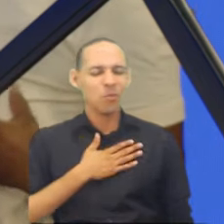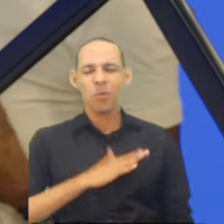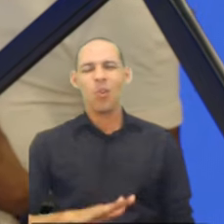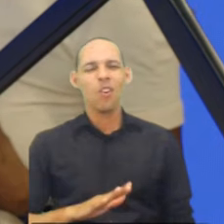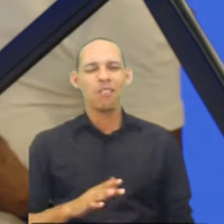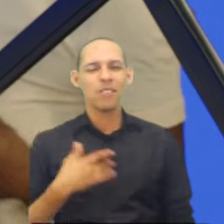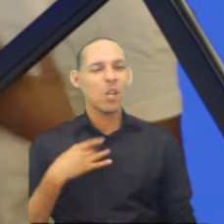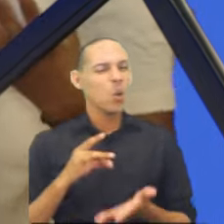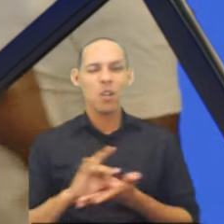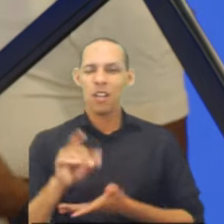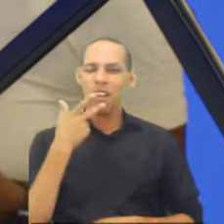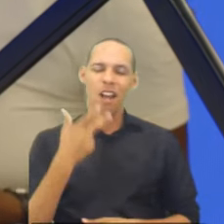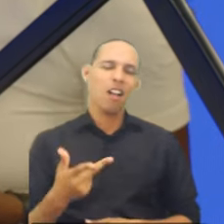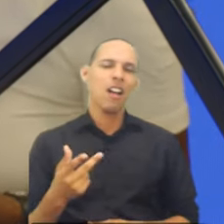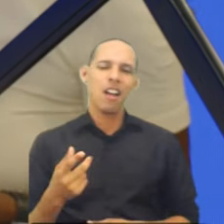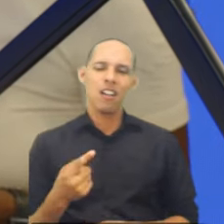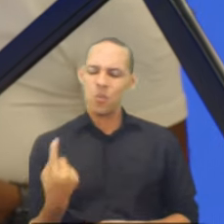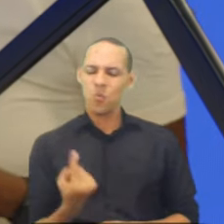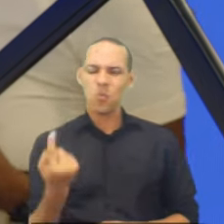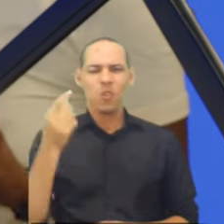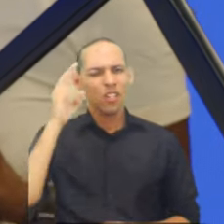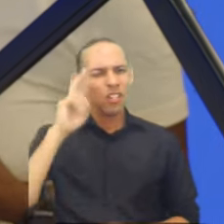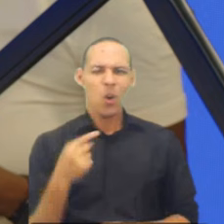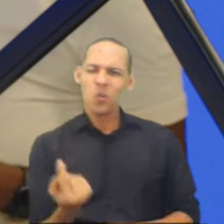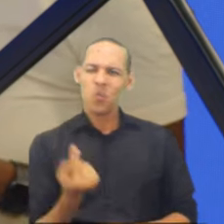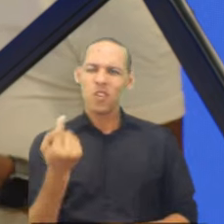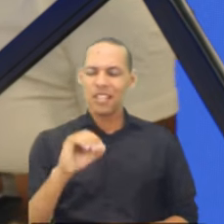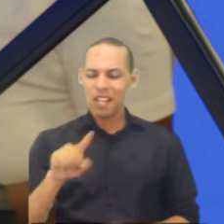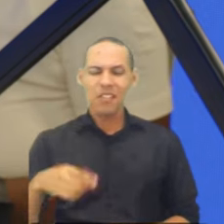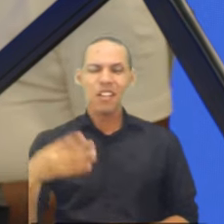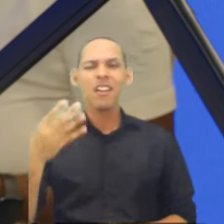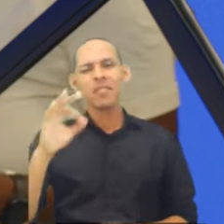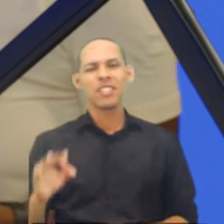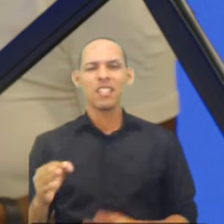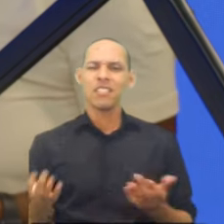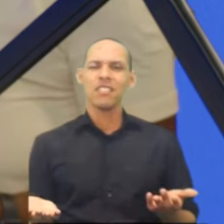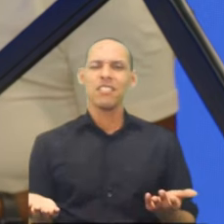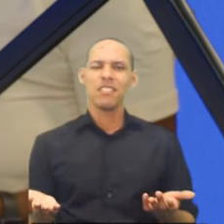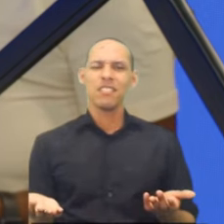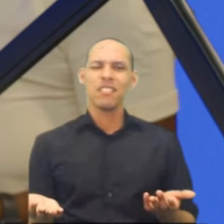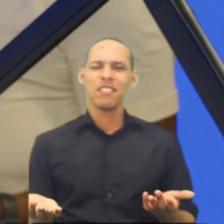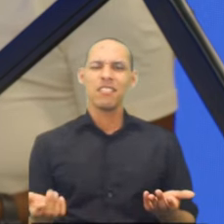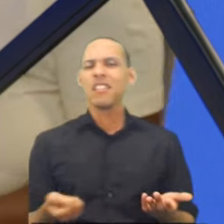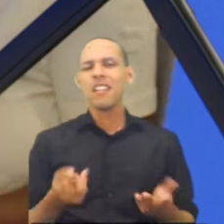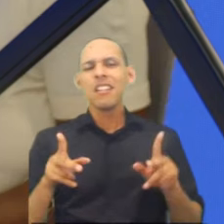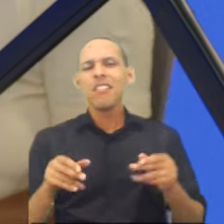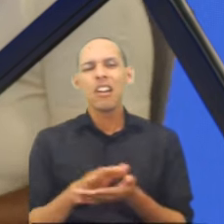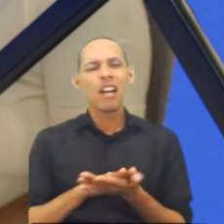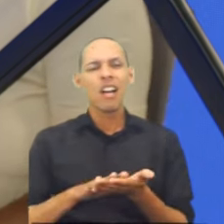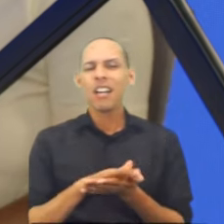incomoda eu odeio histórias únicas né particularmente 0,44% não